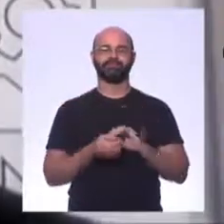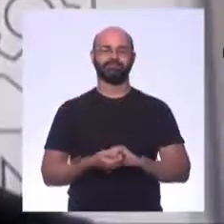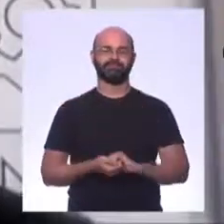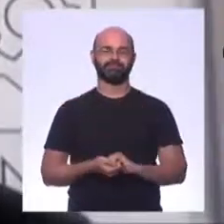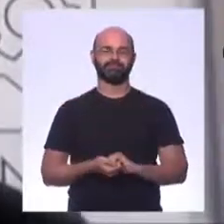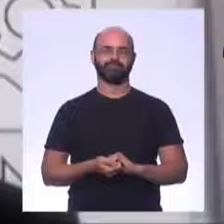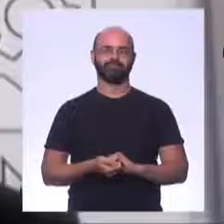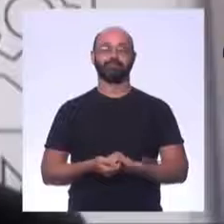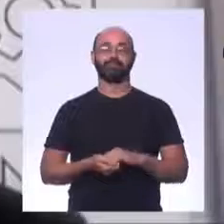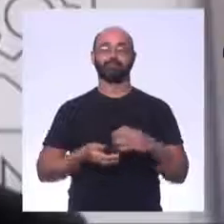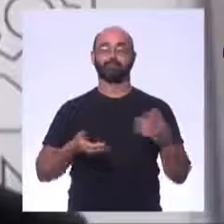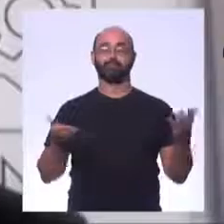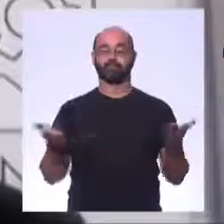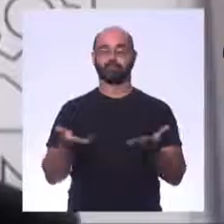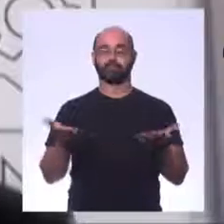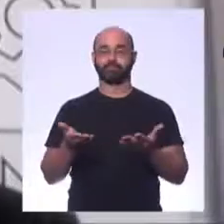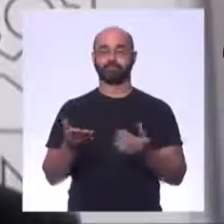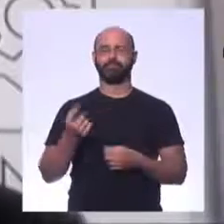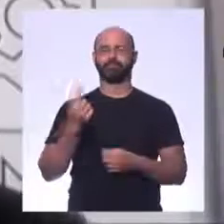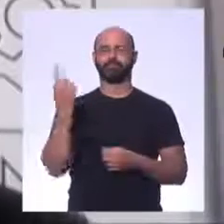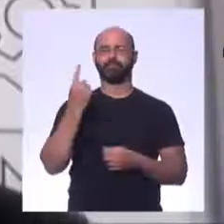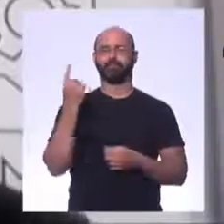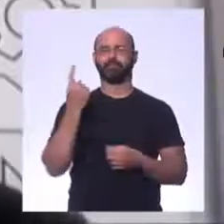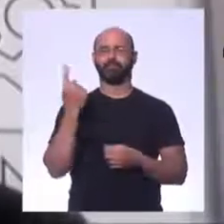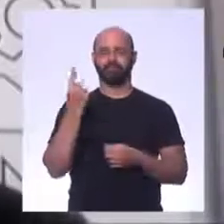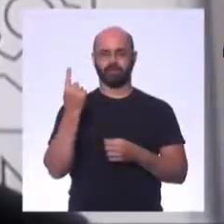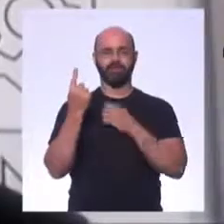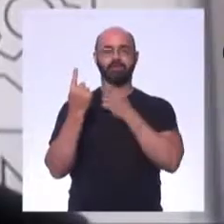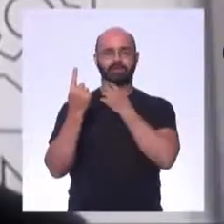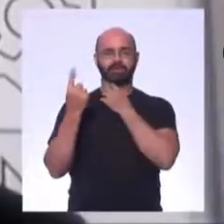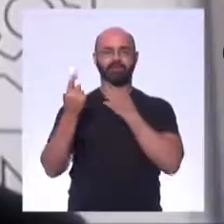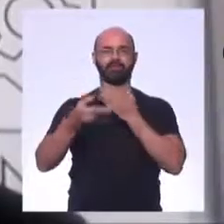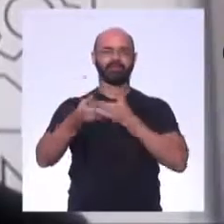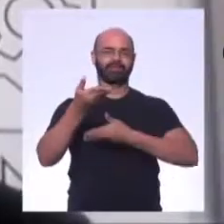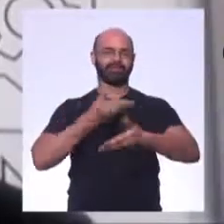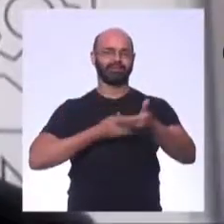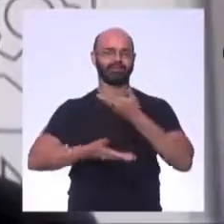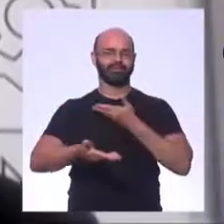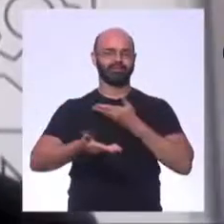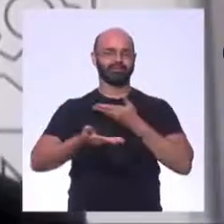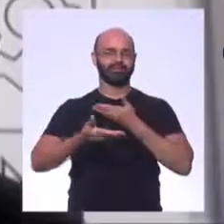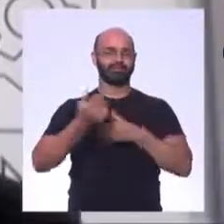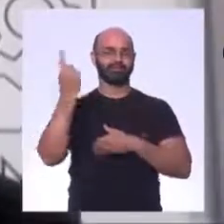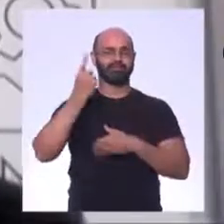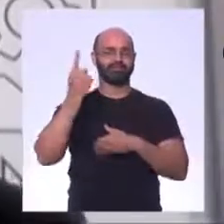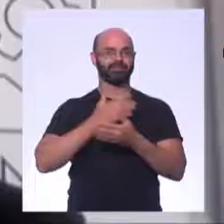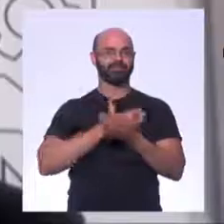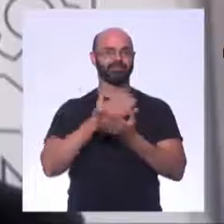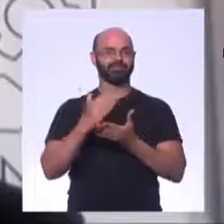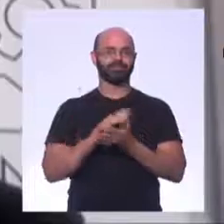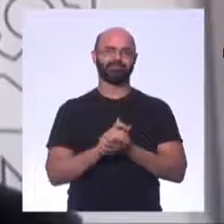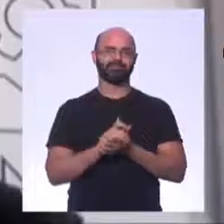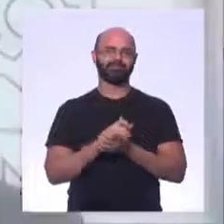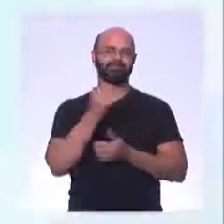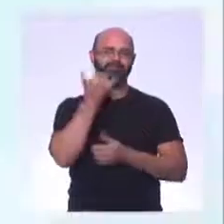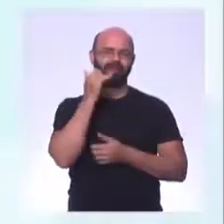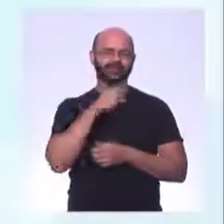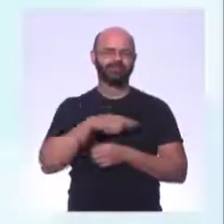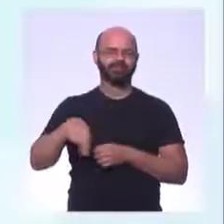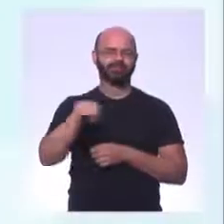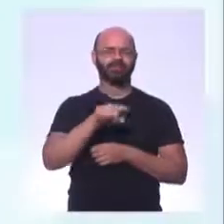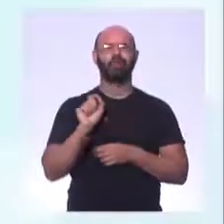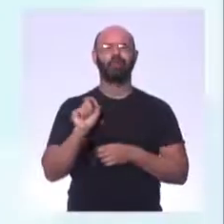nosso primeiro momento, né? A nossa primeira interação. Você sabe o que é um circuito